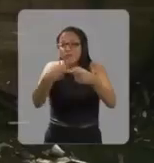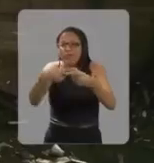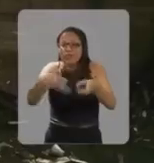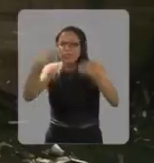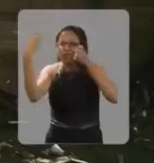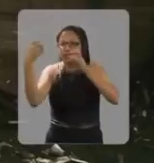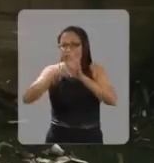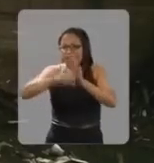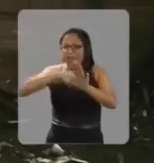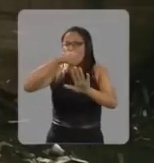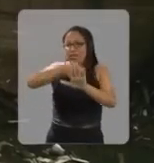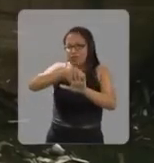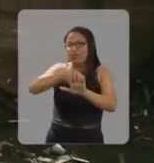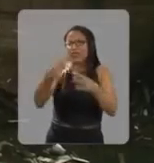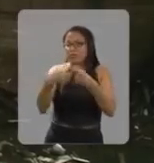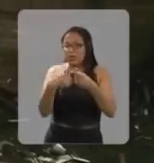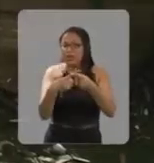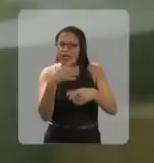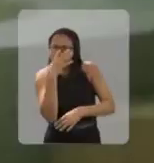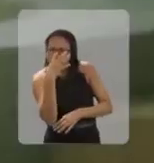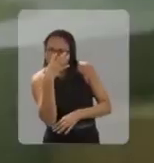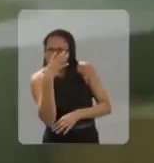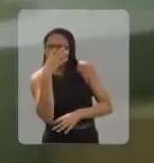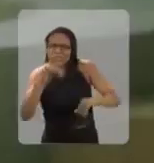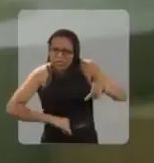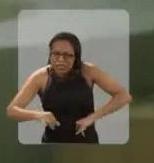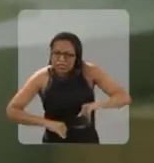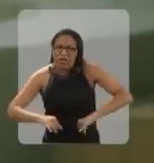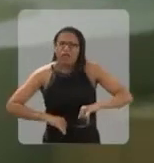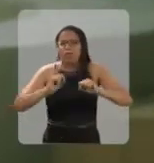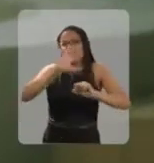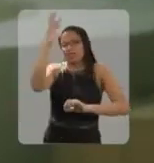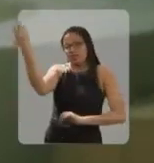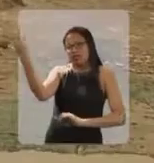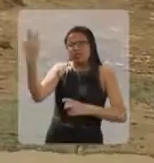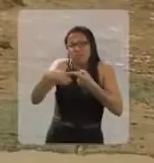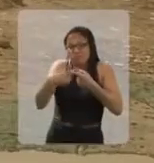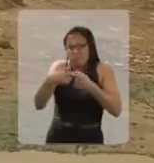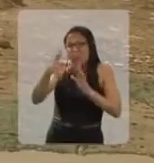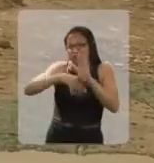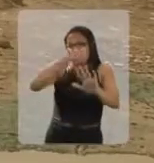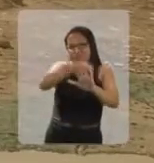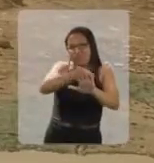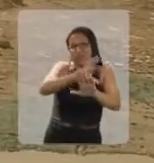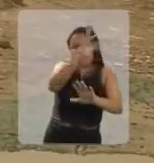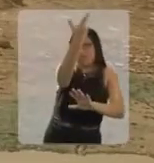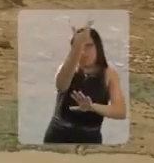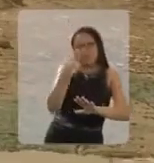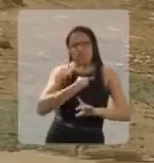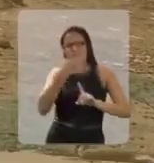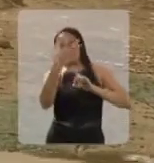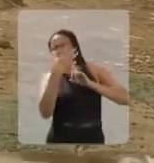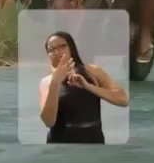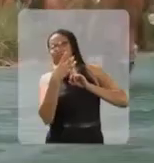sente, observa e sofre as consequências diretas da corrupção. Ele que observa diretamente a escola